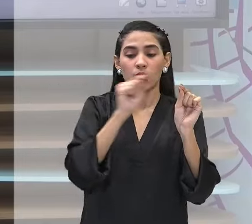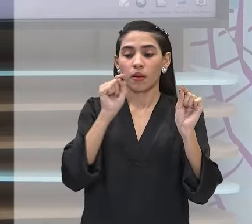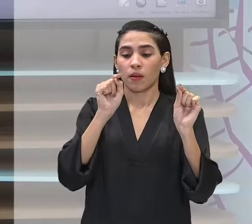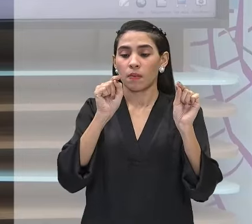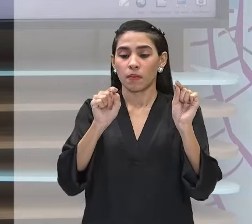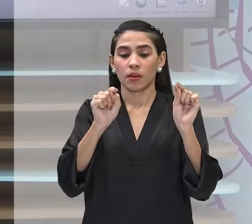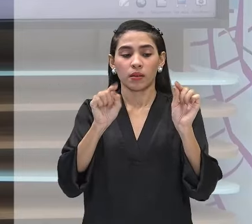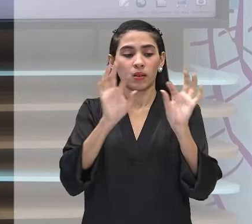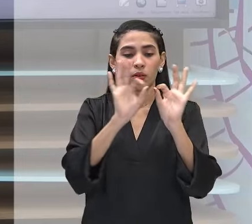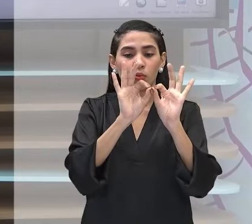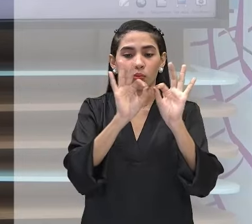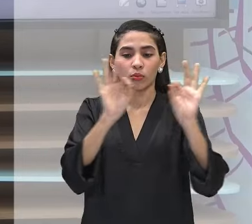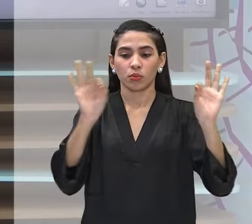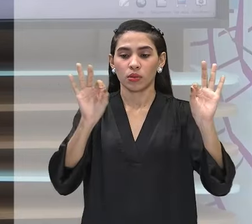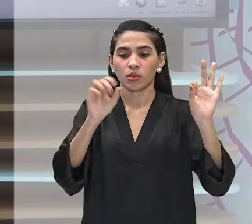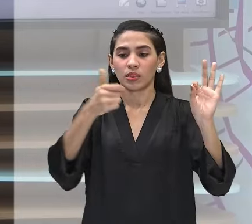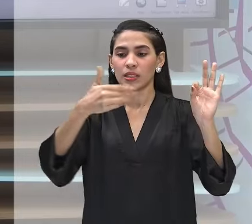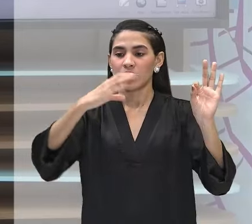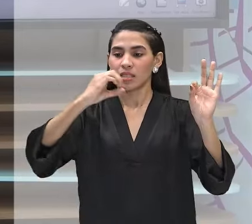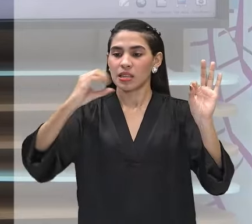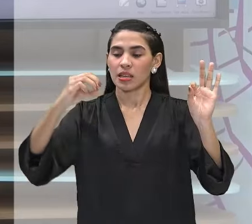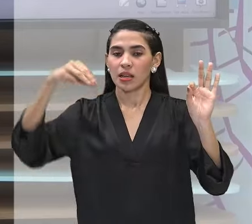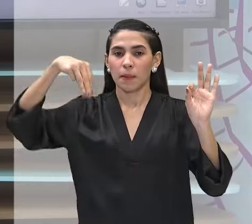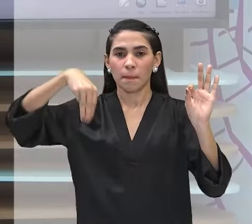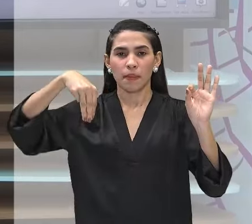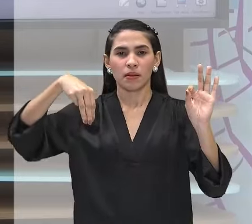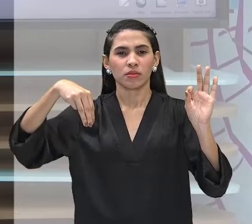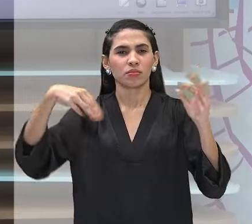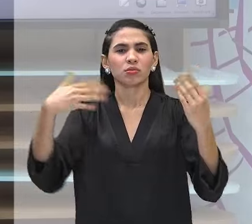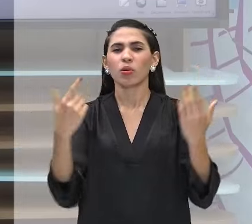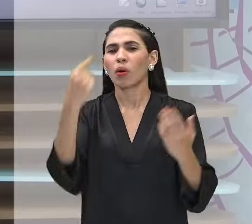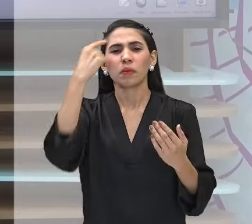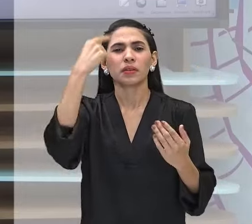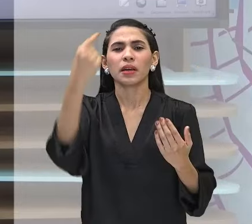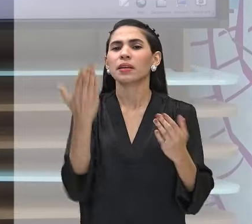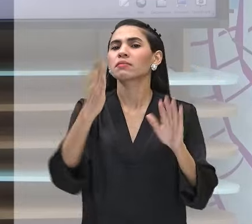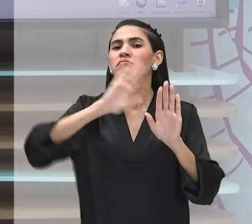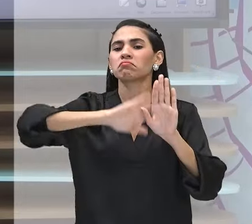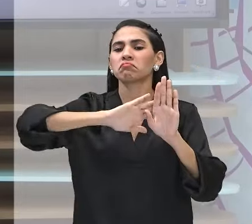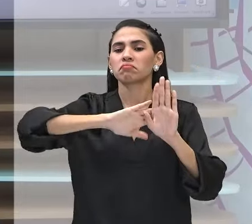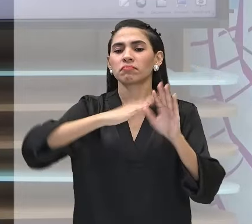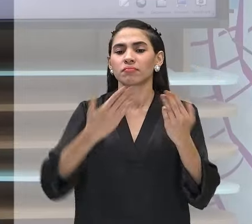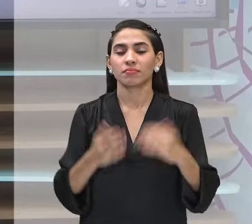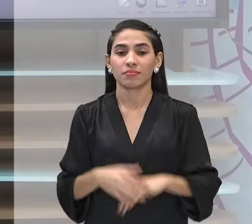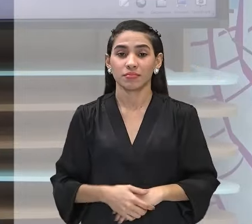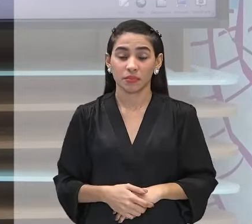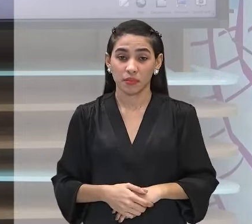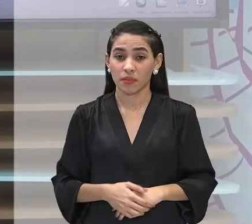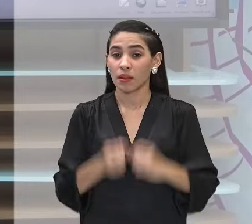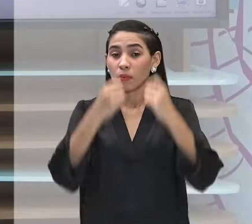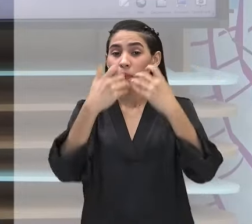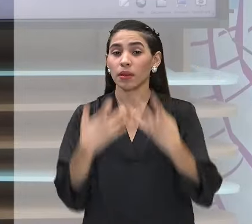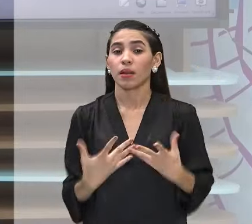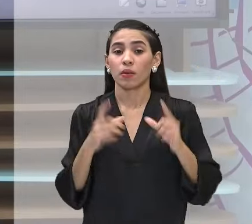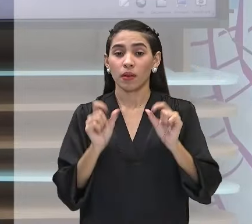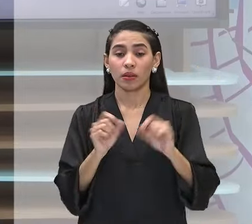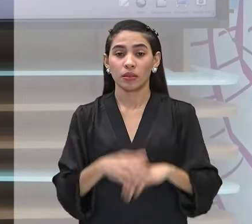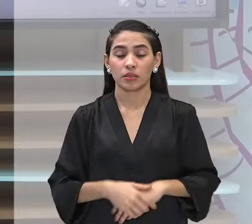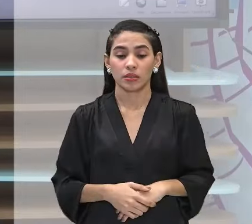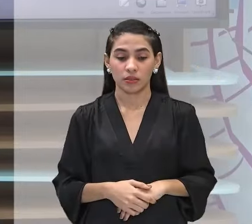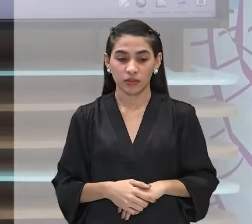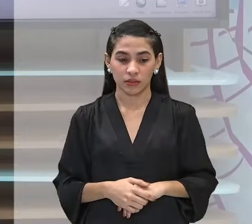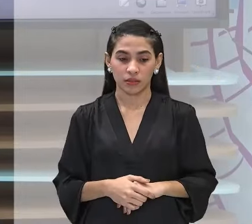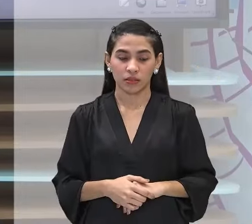tamanho é de 100 m que qual é a ideia que tá por trás disso ele tá nos dizendo que em